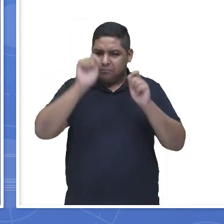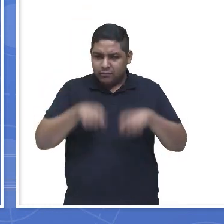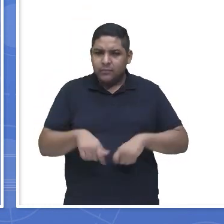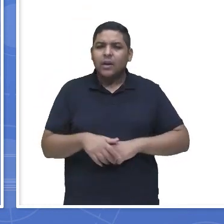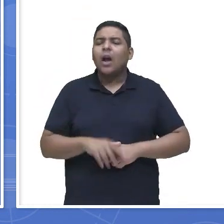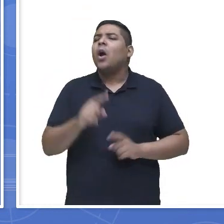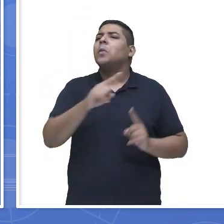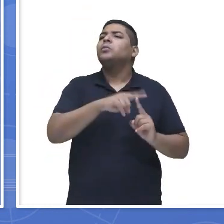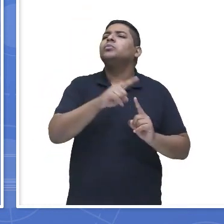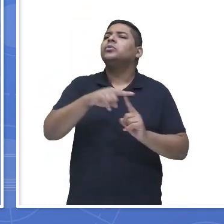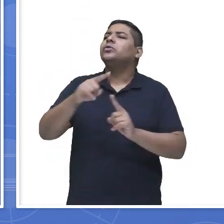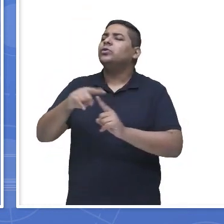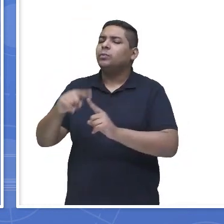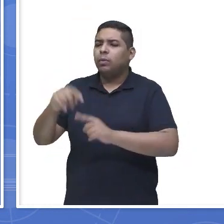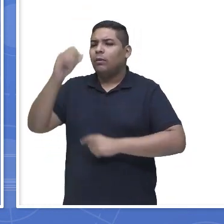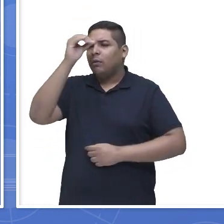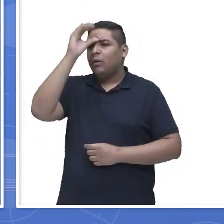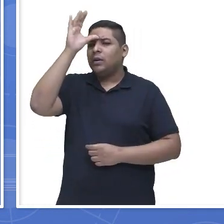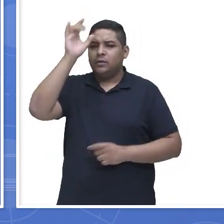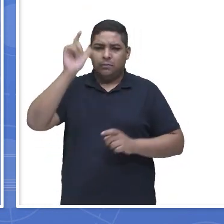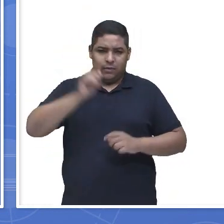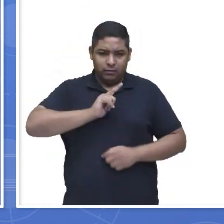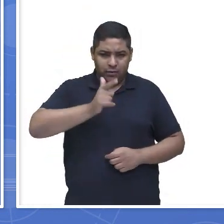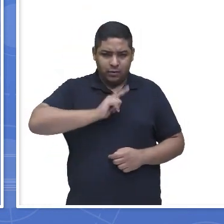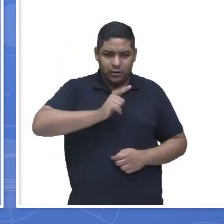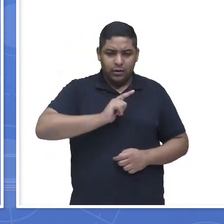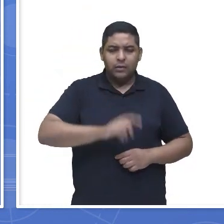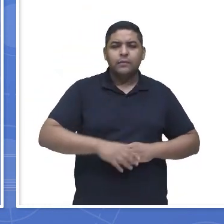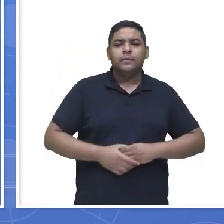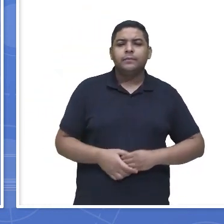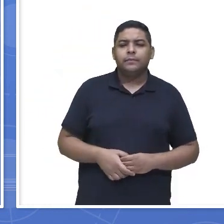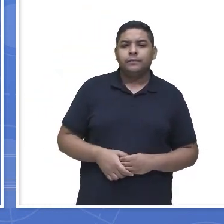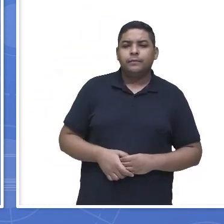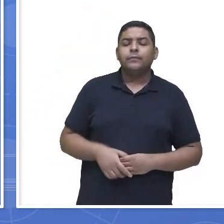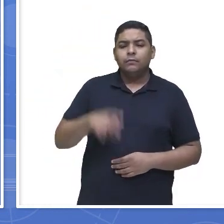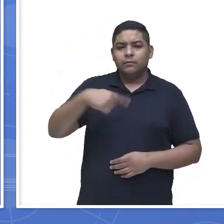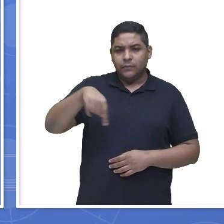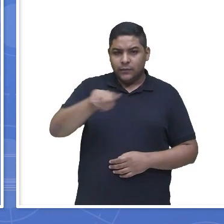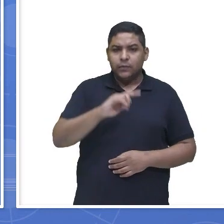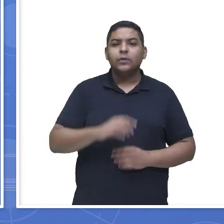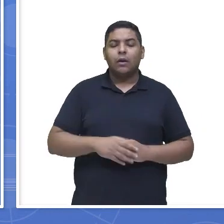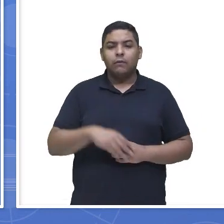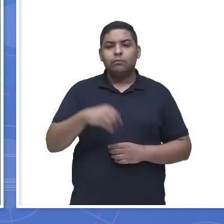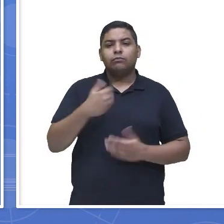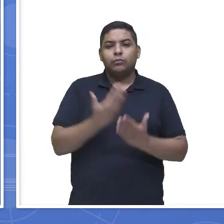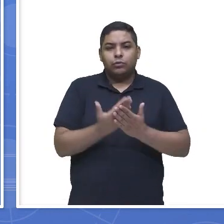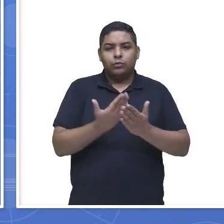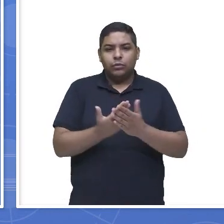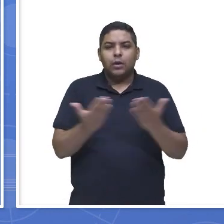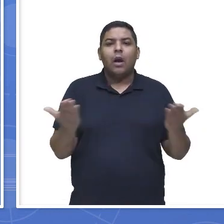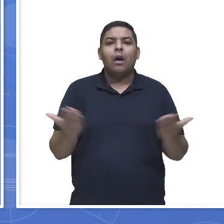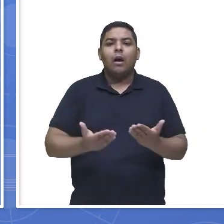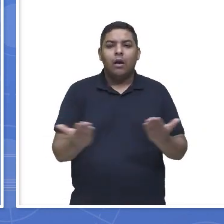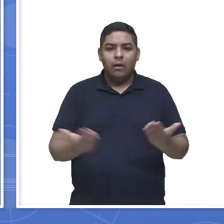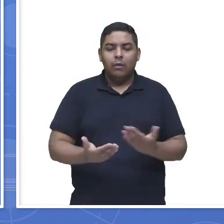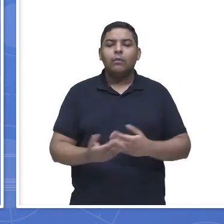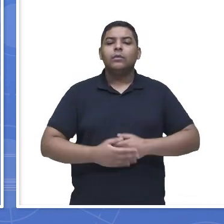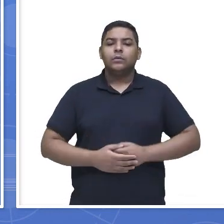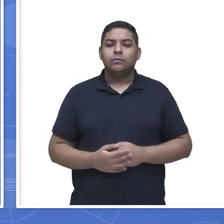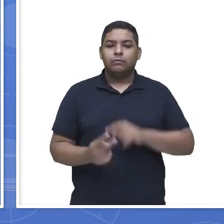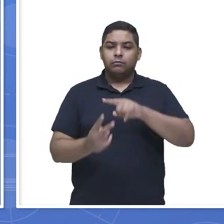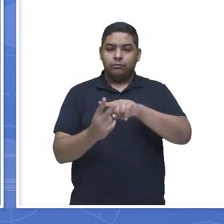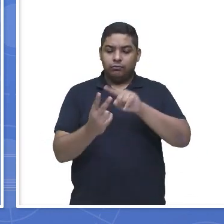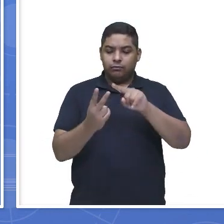que eu busco? Então, isso é muito importante e é isso tudo que nós vamos trabalhar um pouquinho na nossa aula de hoje, com esses dois